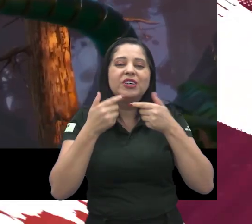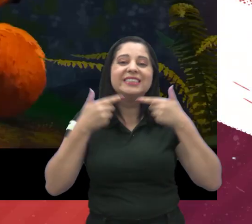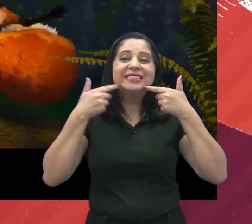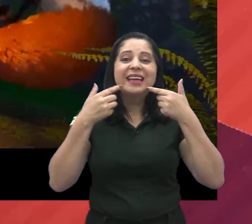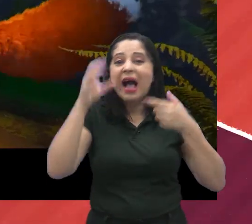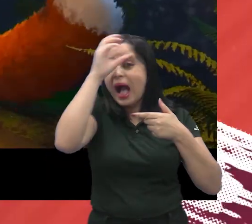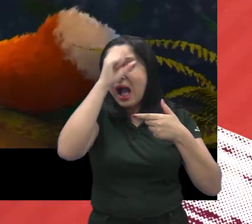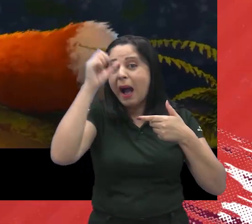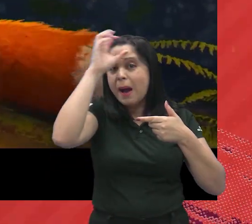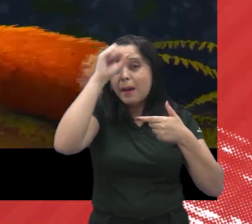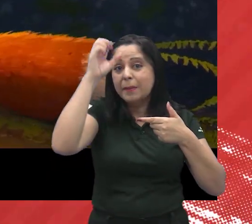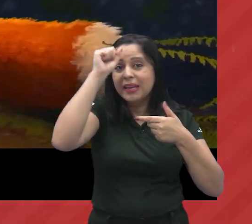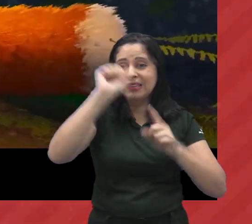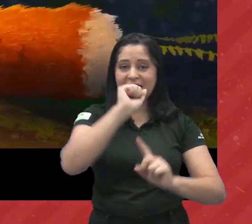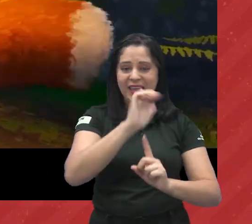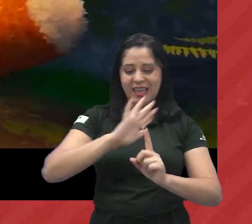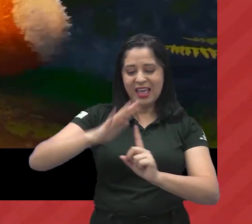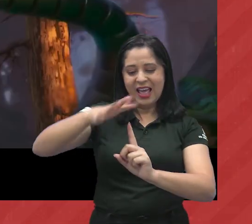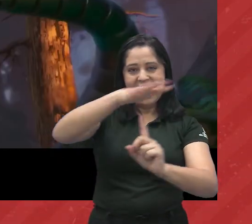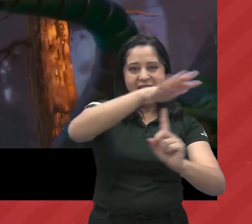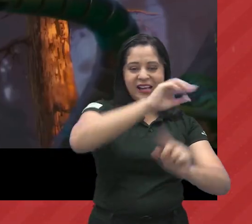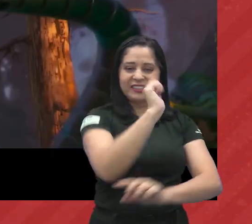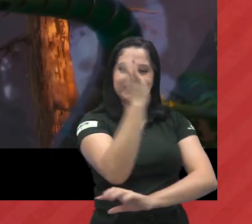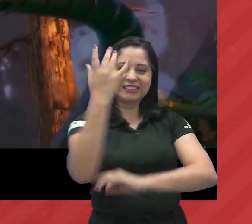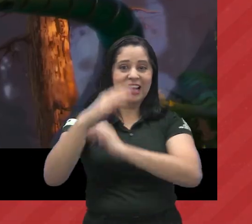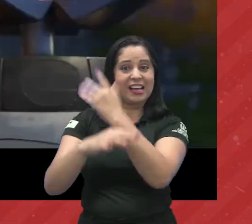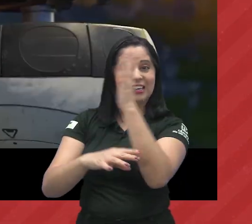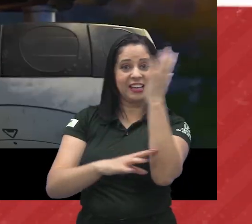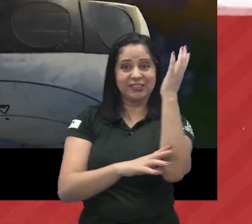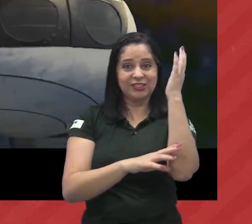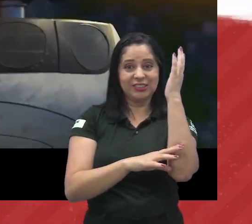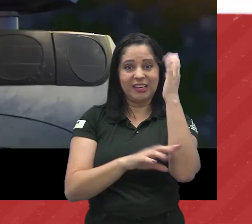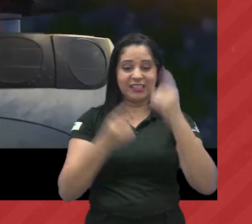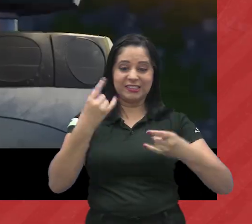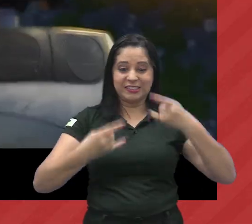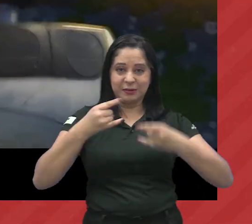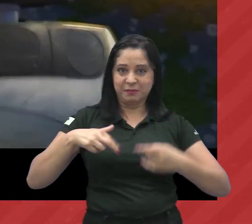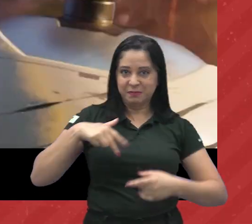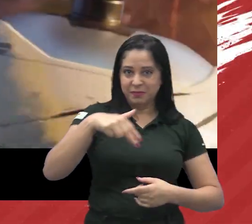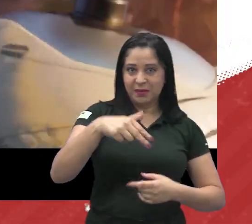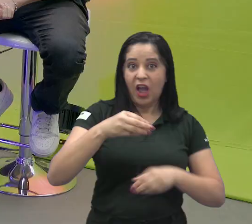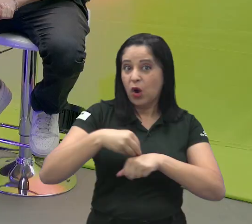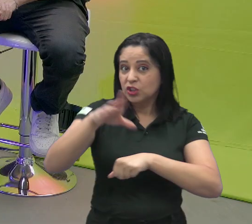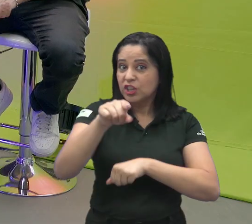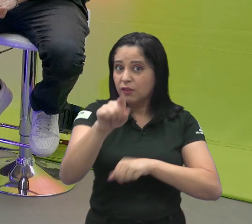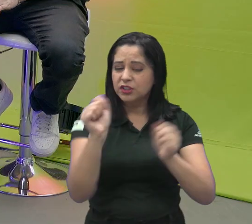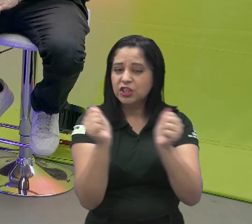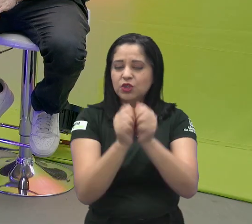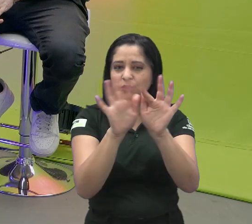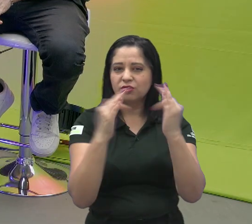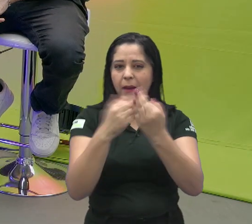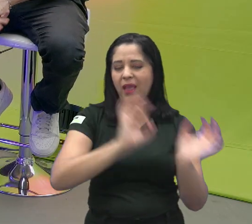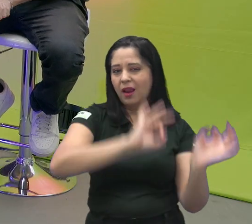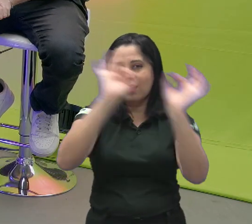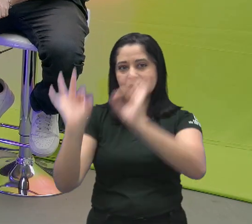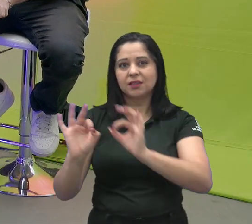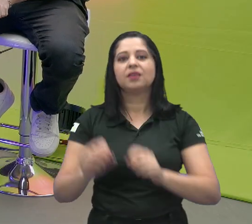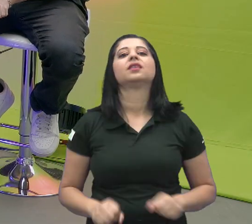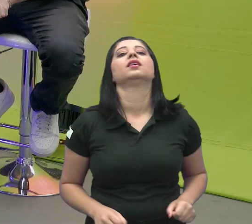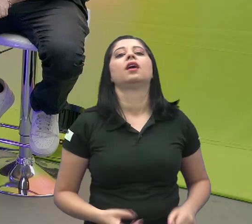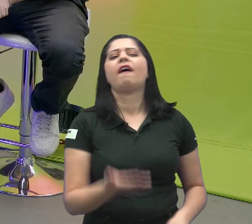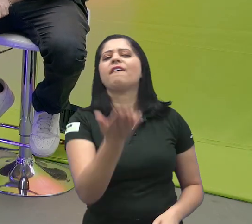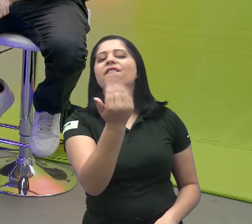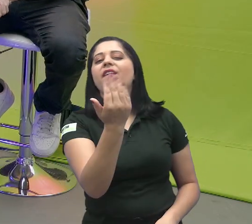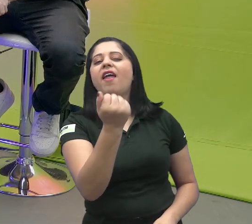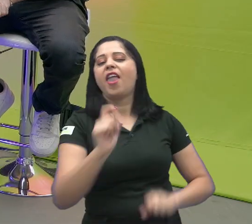precisa aprender a viver em meio à natureza. Uma ótima dica para você assistir com a família. Tá bom para você? Então chega mais que o